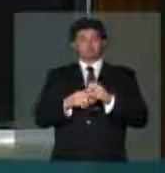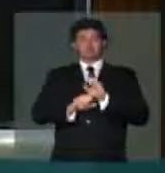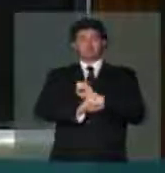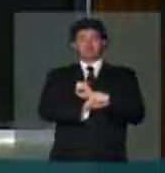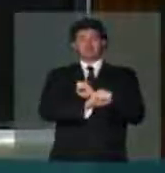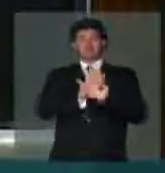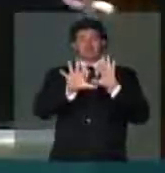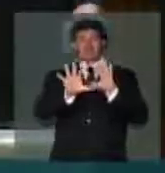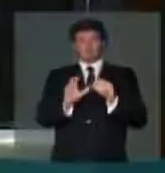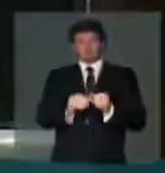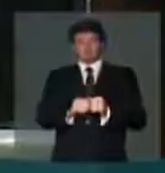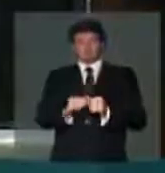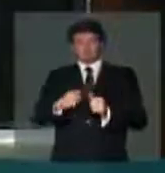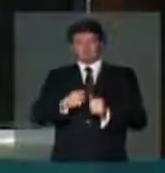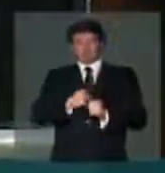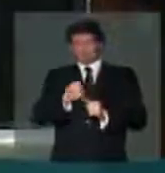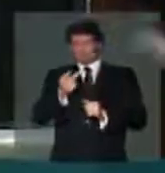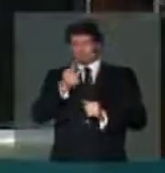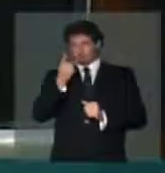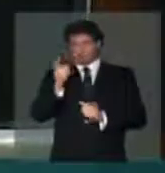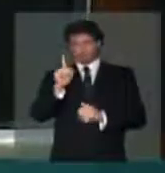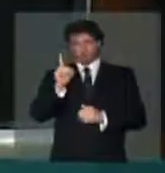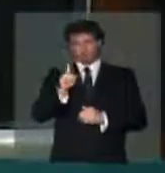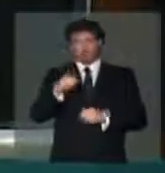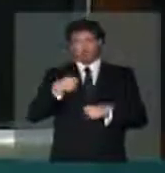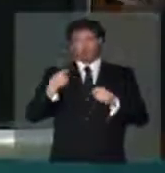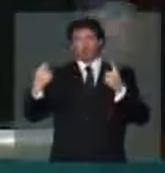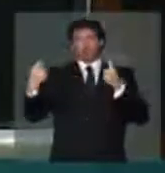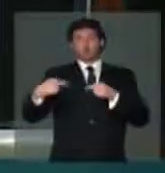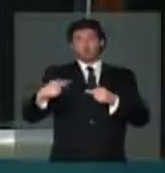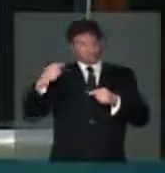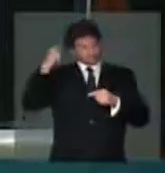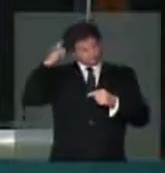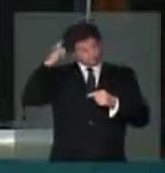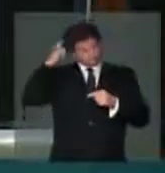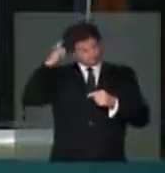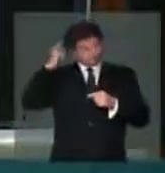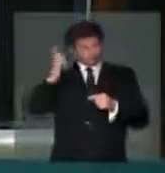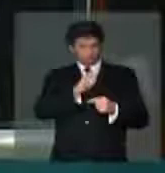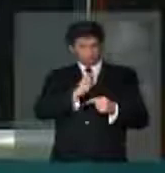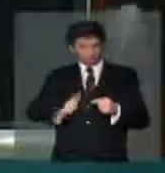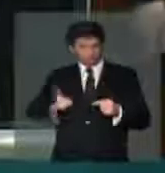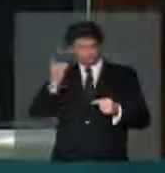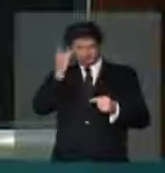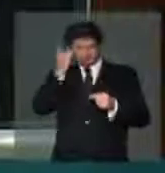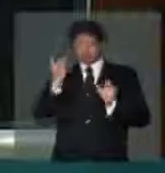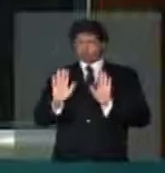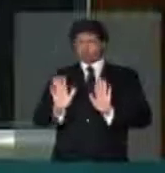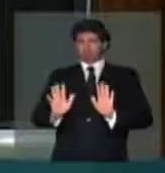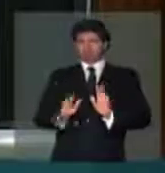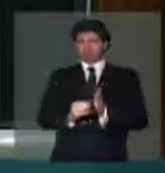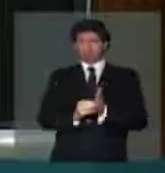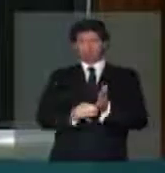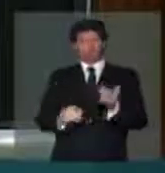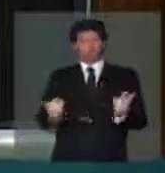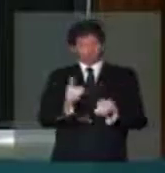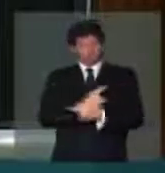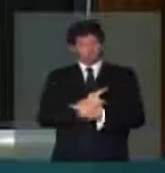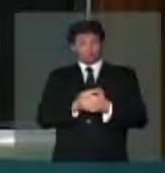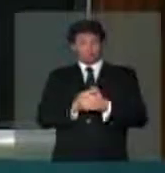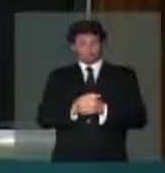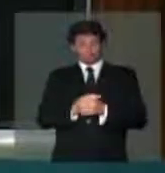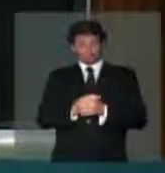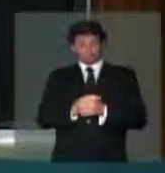claros, que não falo como adversário do governo da presidente Dilma Rousseff. Pelo